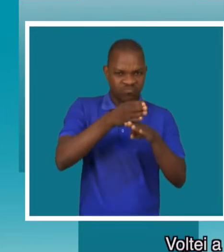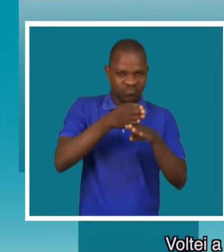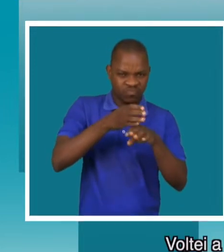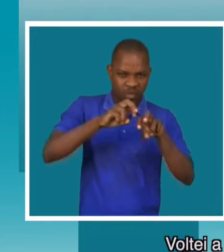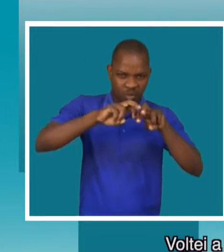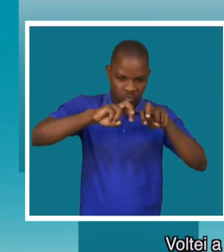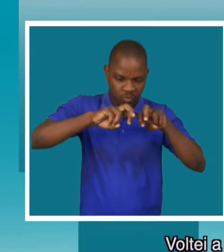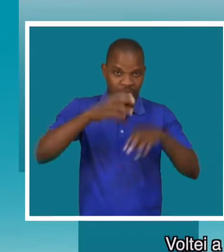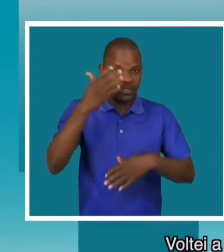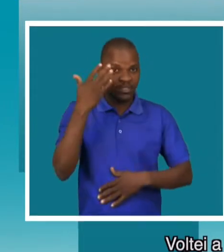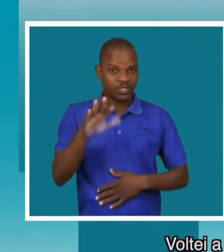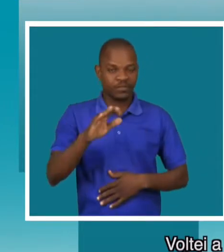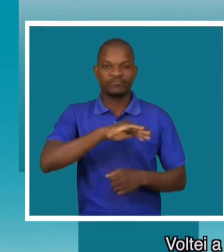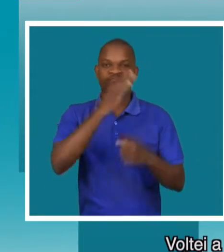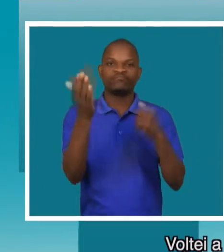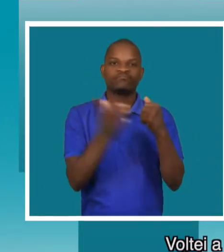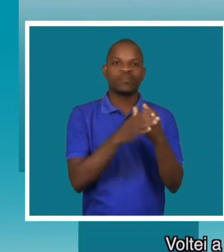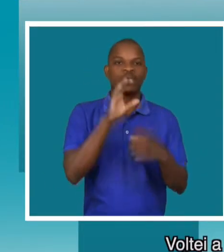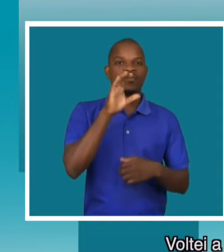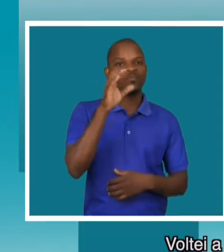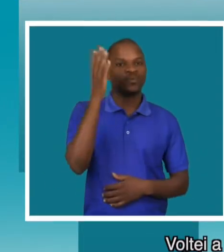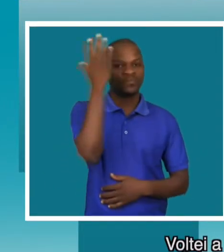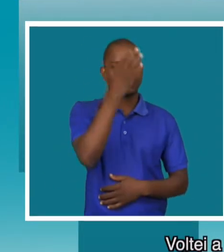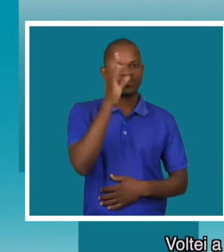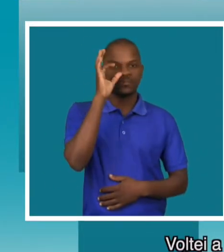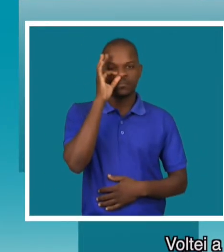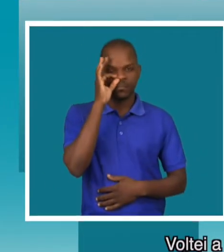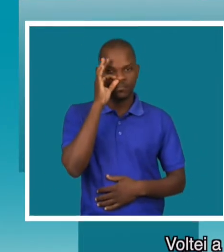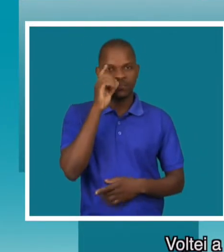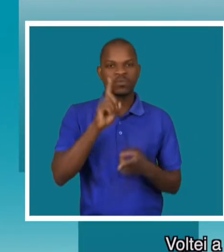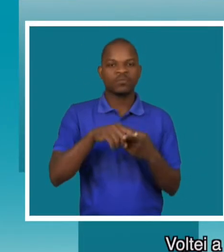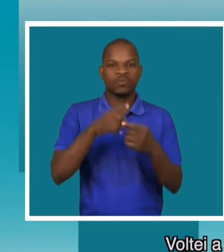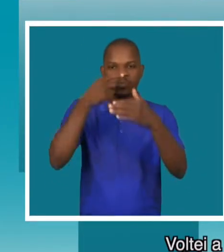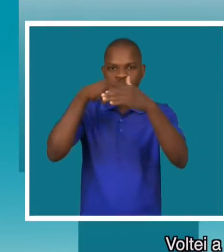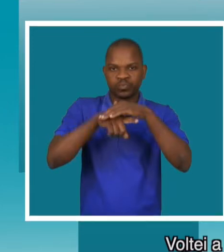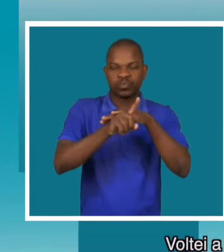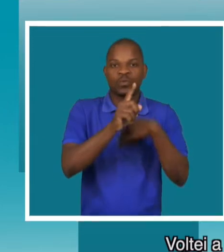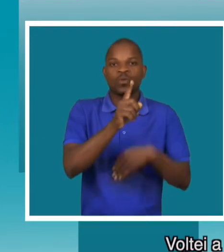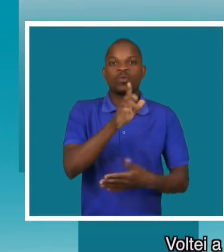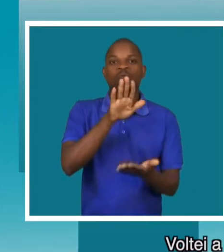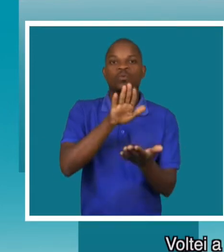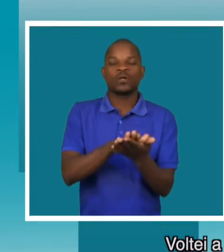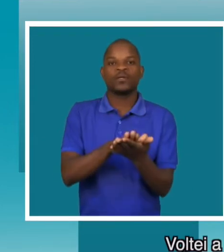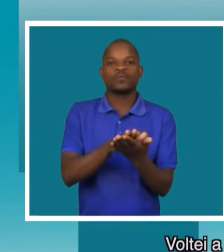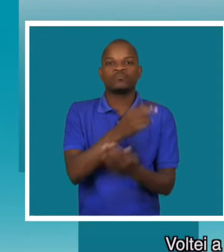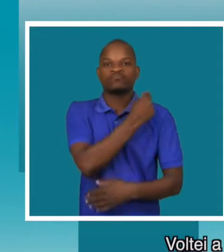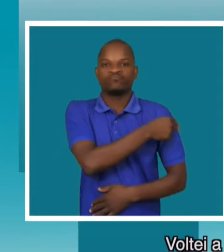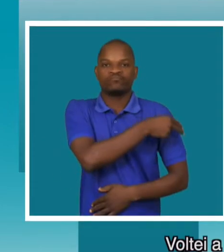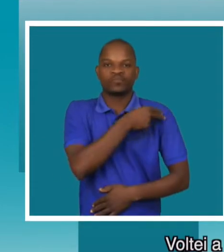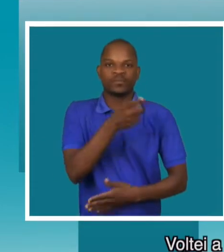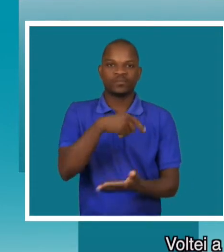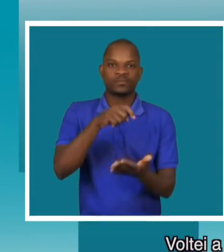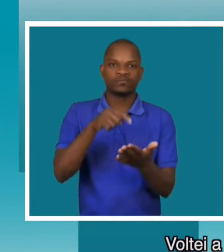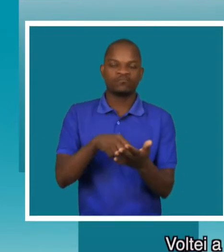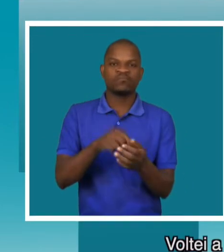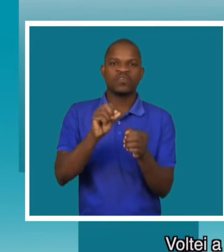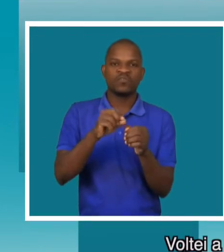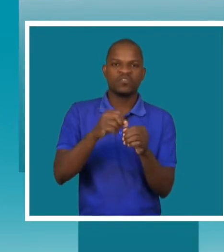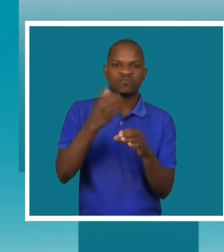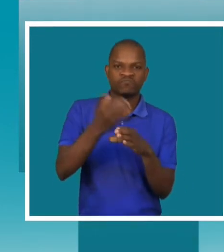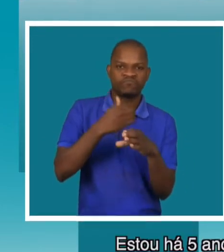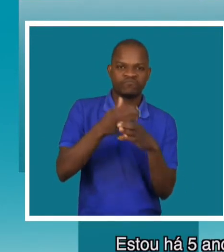Nampula, daí comecei a andar para o hospital central para fazer